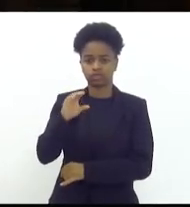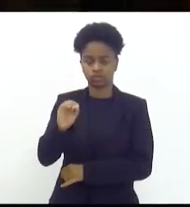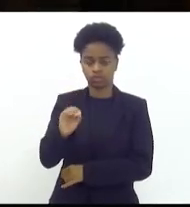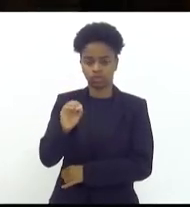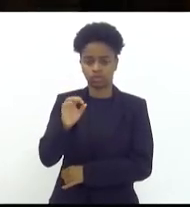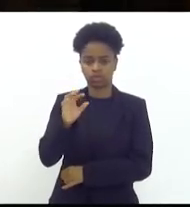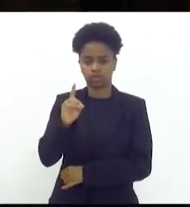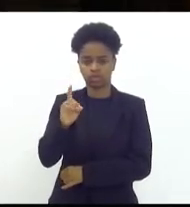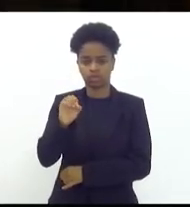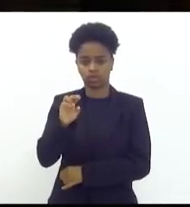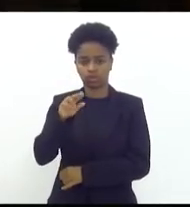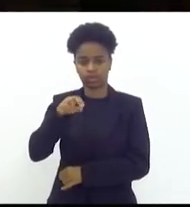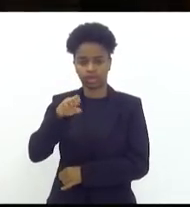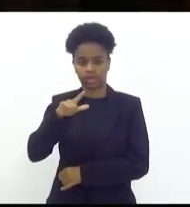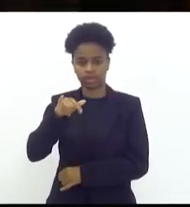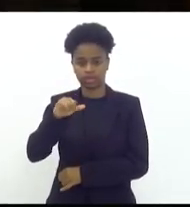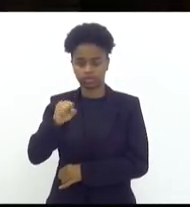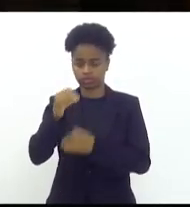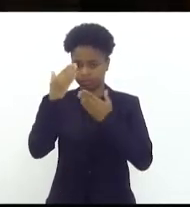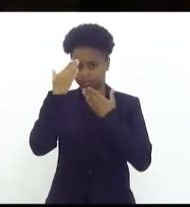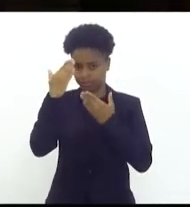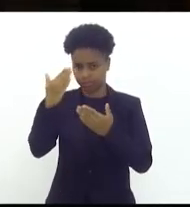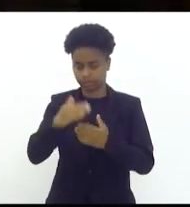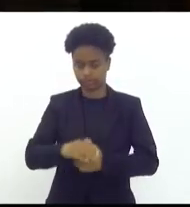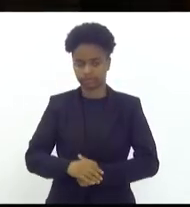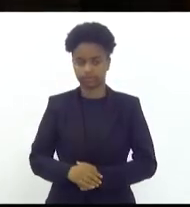Tenho dito Muito obrigado